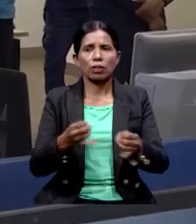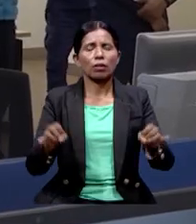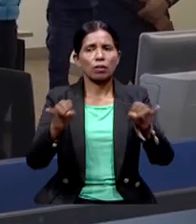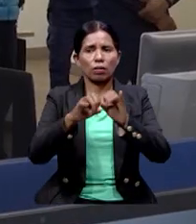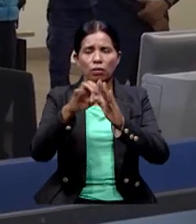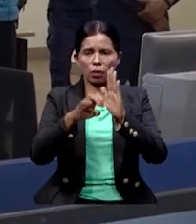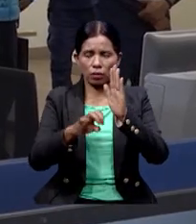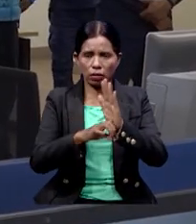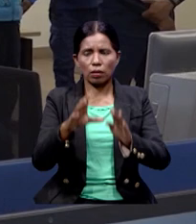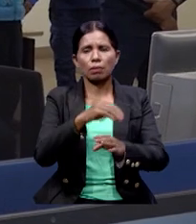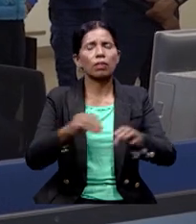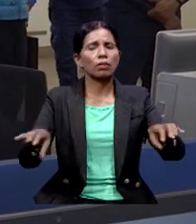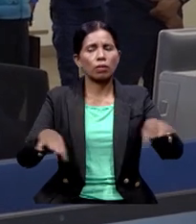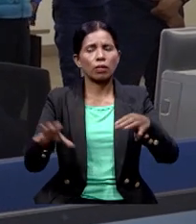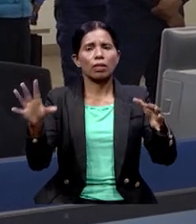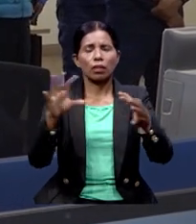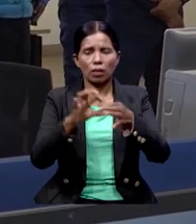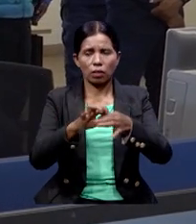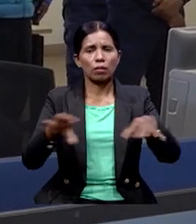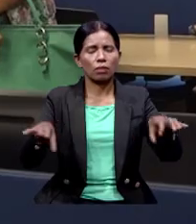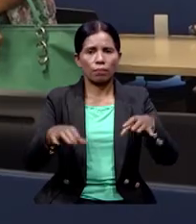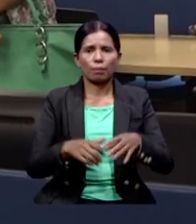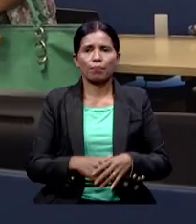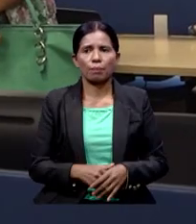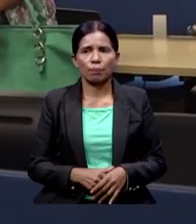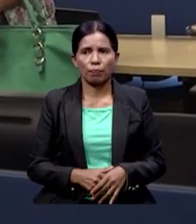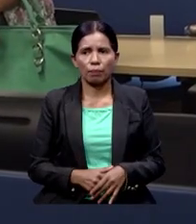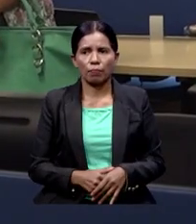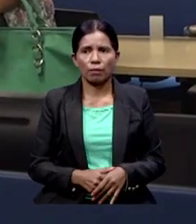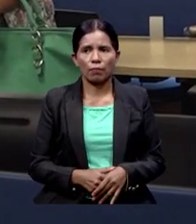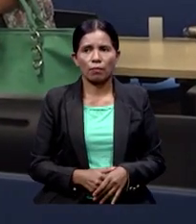liu serviço sira nebe liga o sistema. Adriano Verdial, Zeme dos Santos, ZMN.